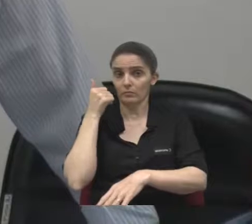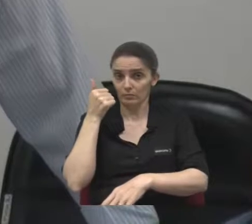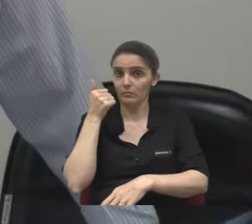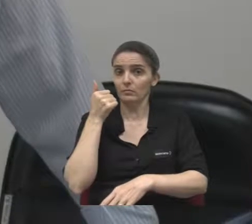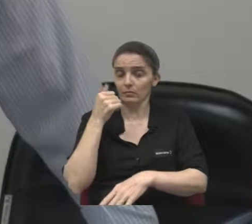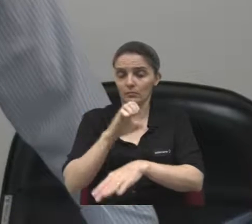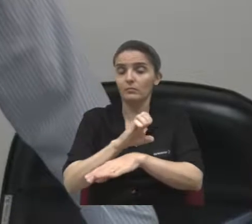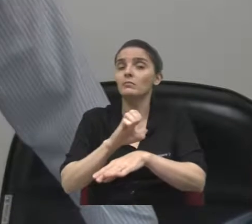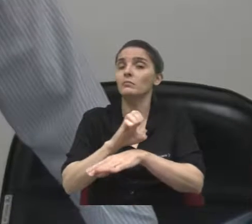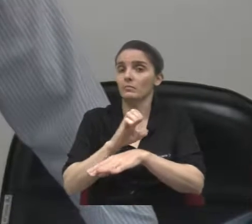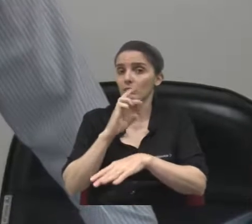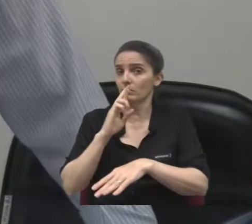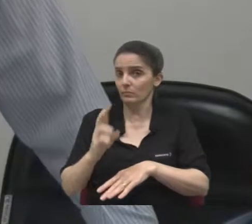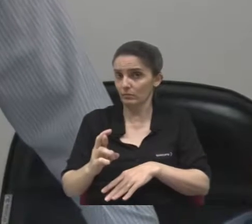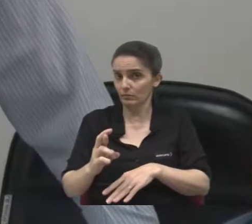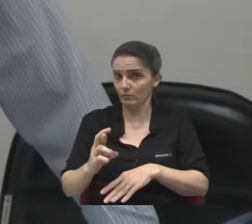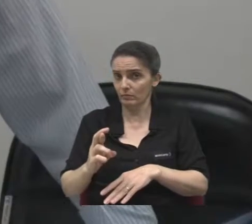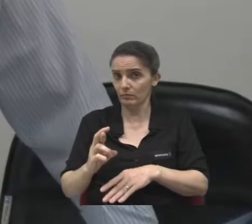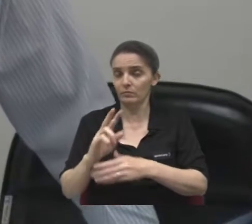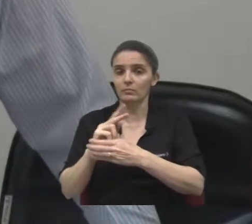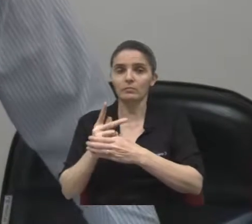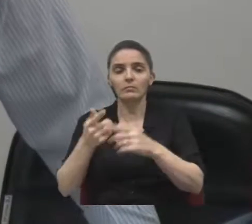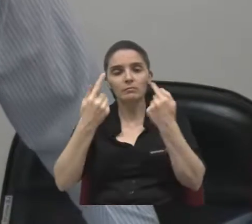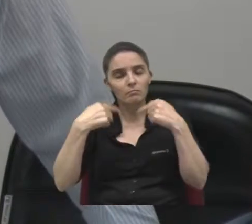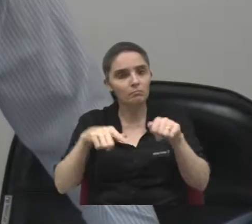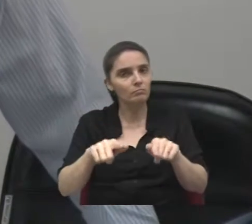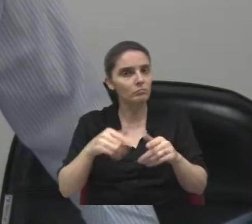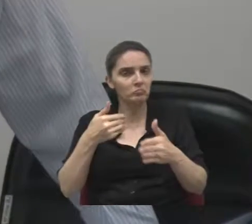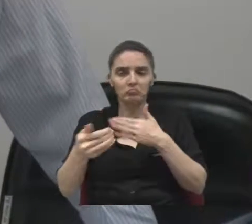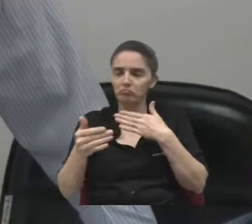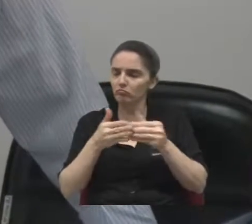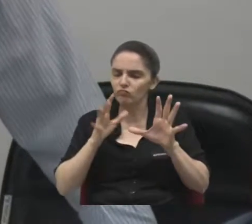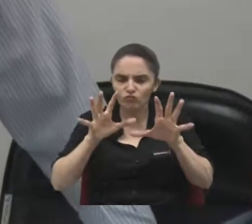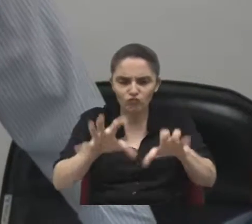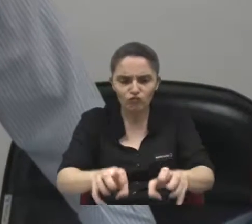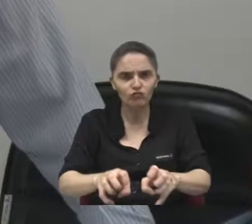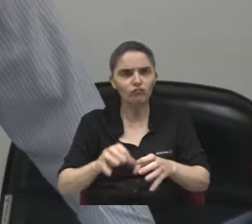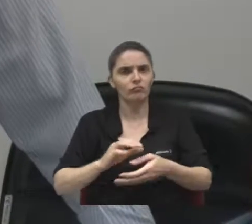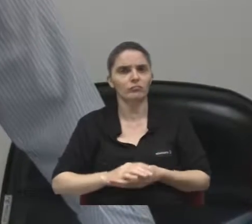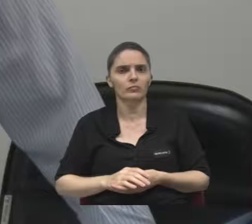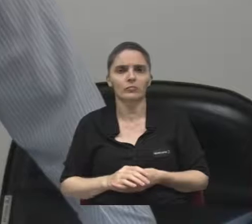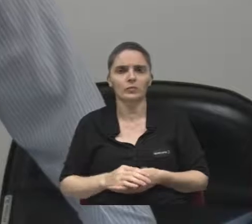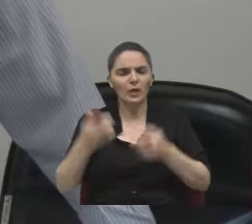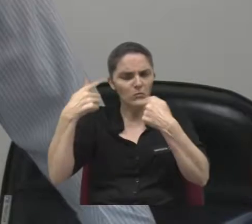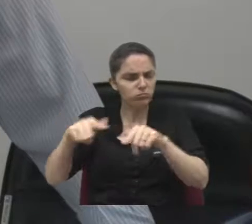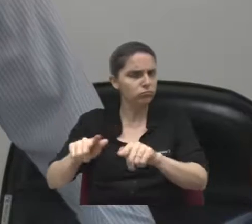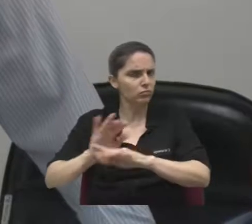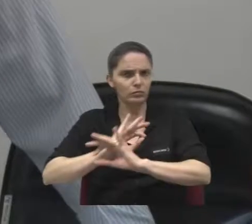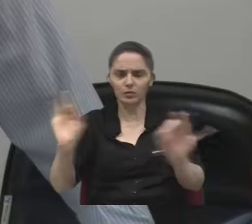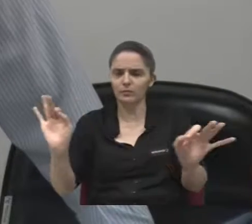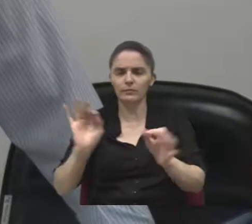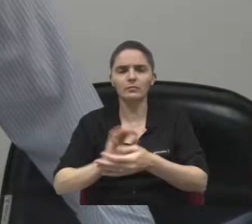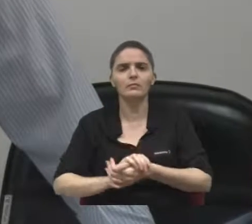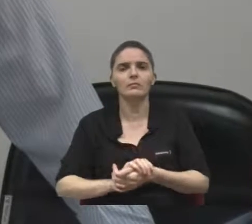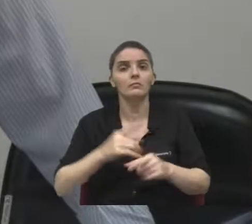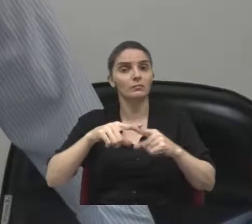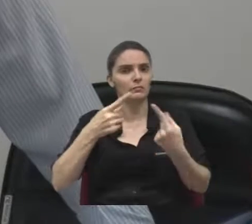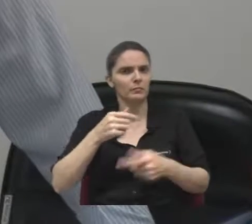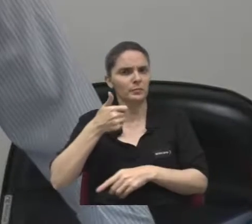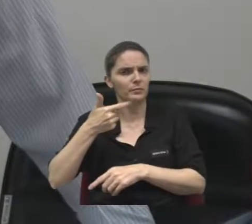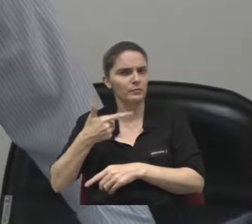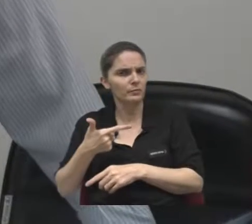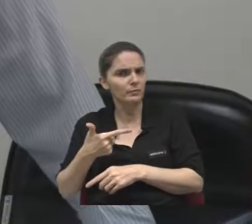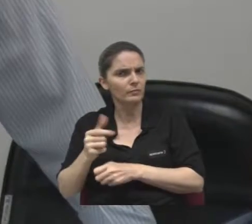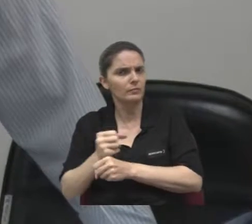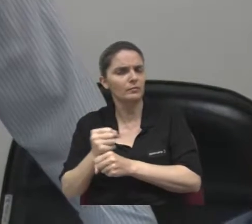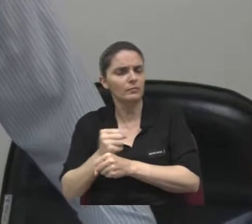eu, particularmente, sou contra qualquer tipo de invasão. Sou contra qualquer tipo de invasão. Mas 12 anos, aquelas famílias